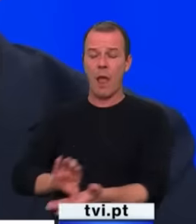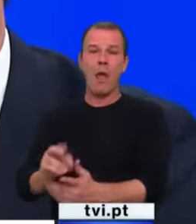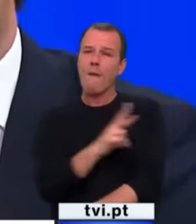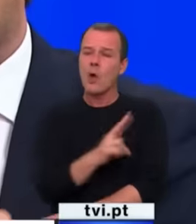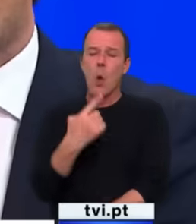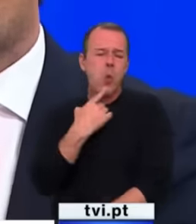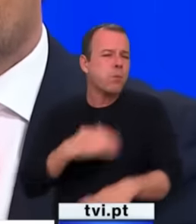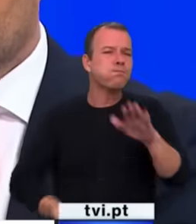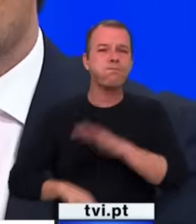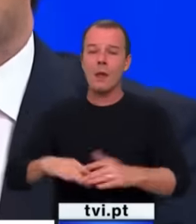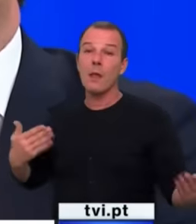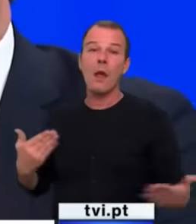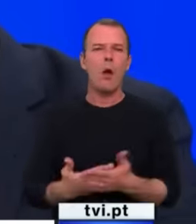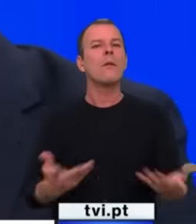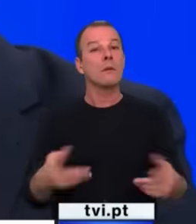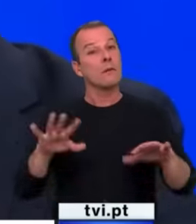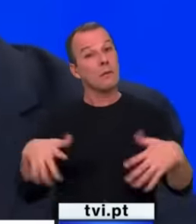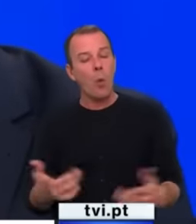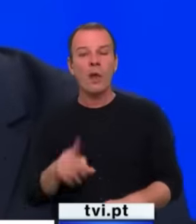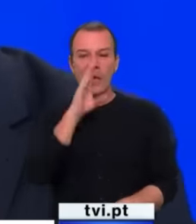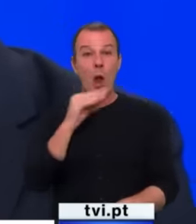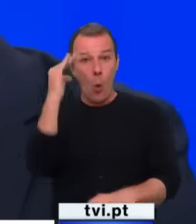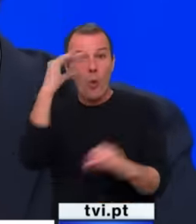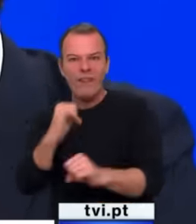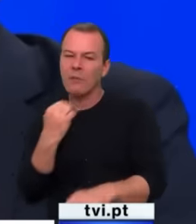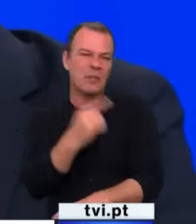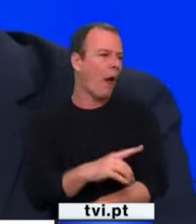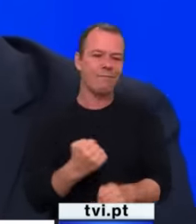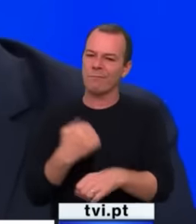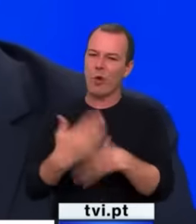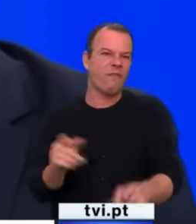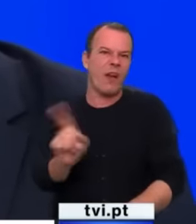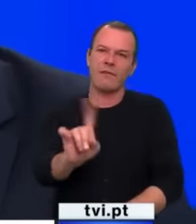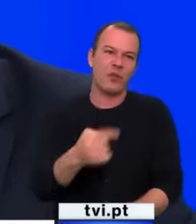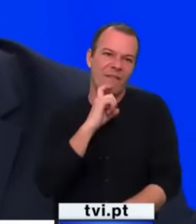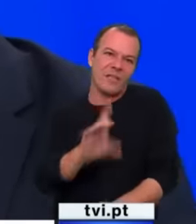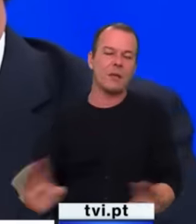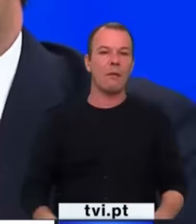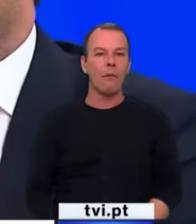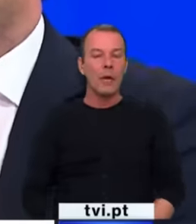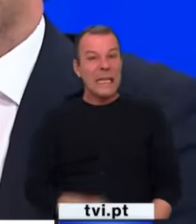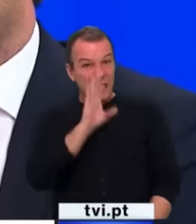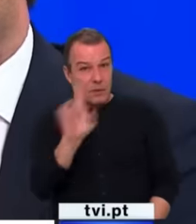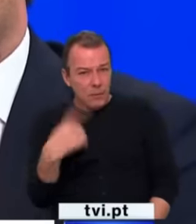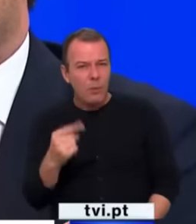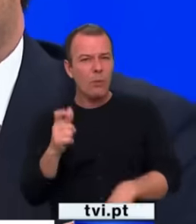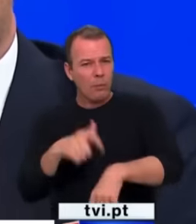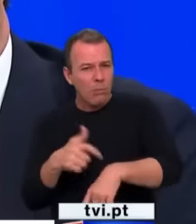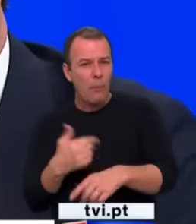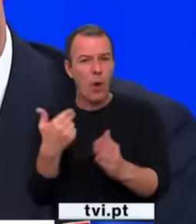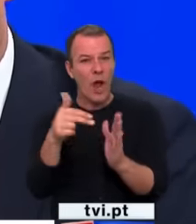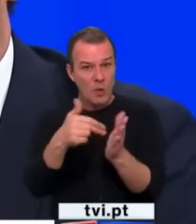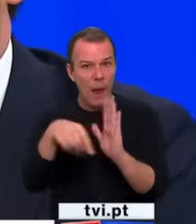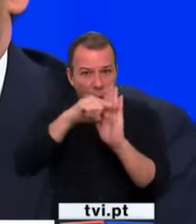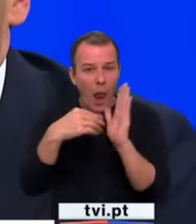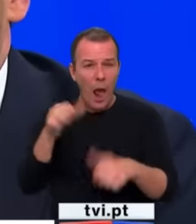no SNS. O que é que nós vimos? Quando é o pico do inverno, dizem que não vai funcionar. Quando é preciso avançar na redução do tempo das listas de espera, não